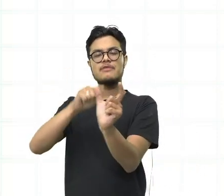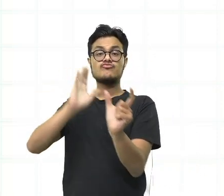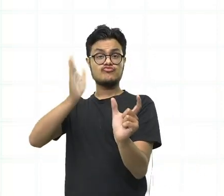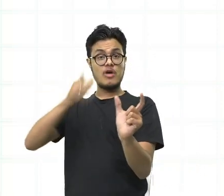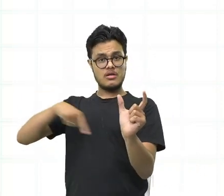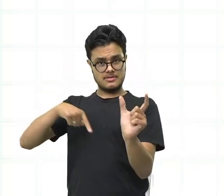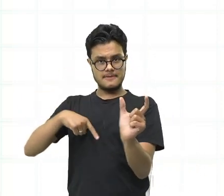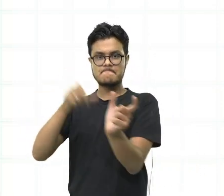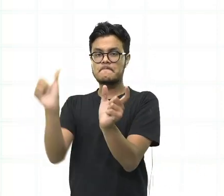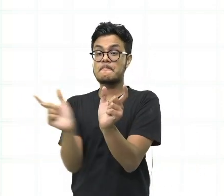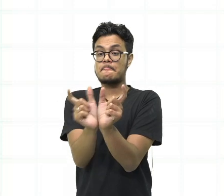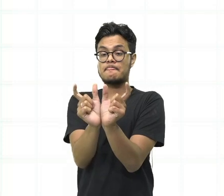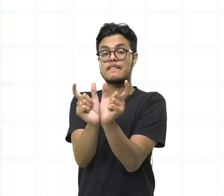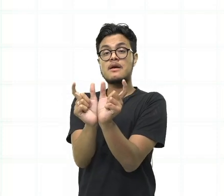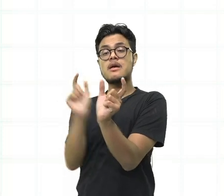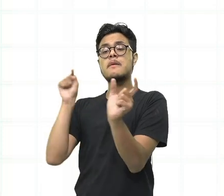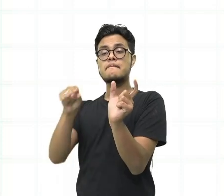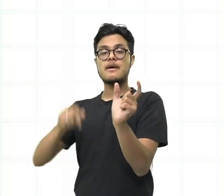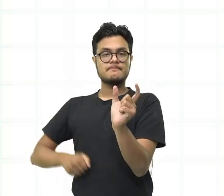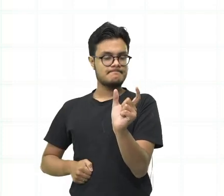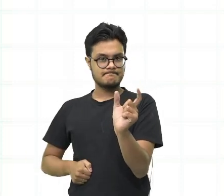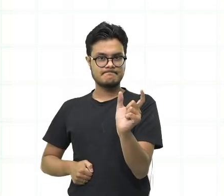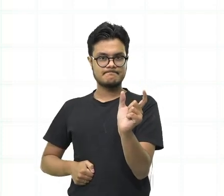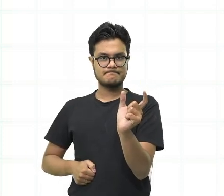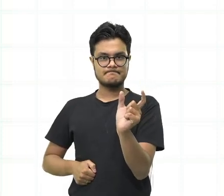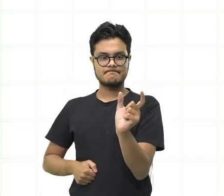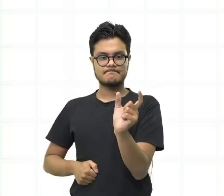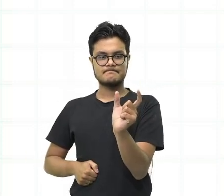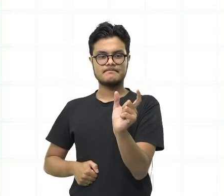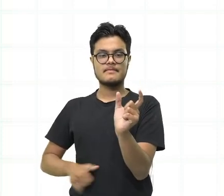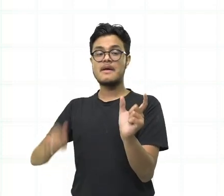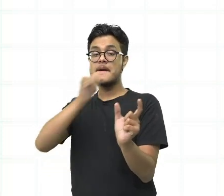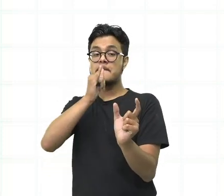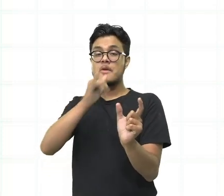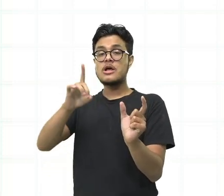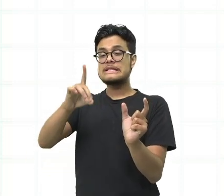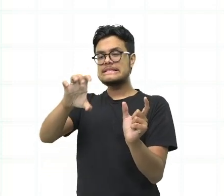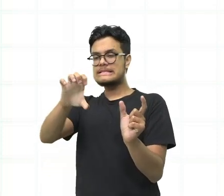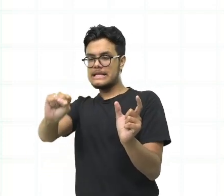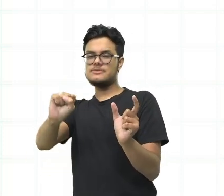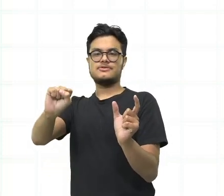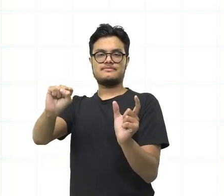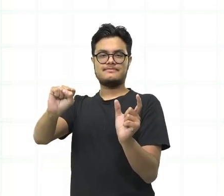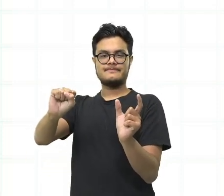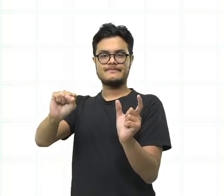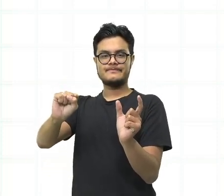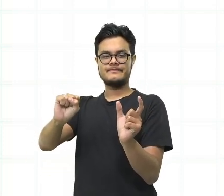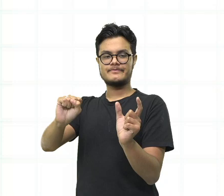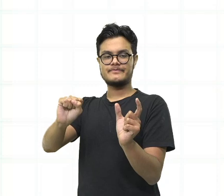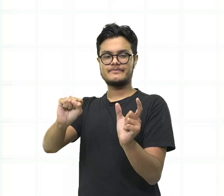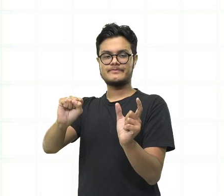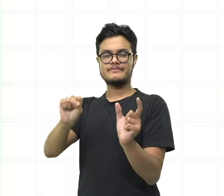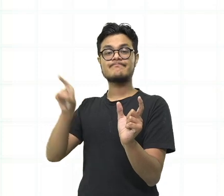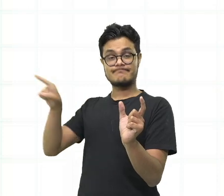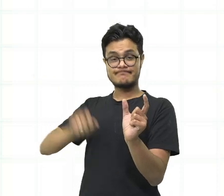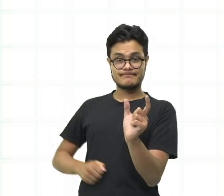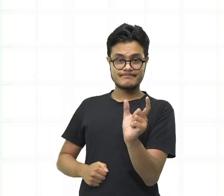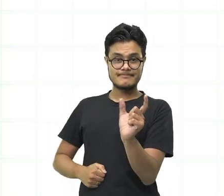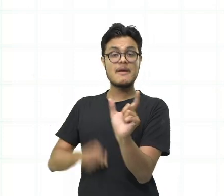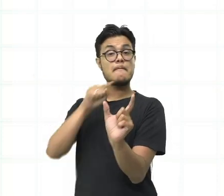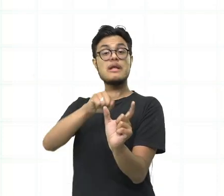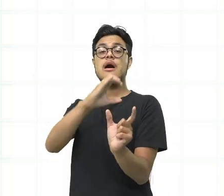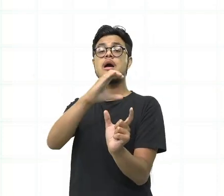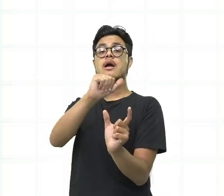nosso radical, tá? Então, vejam só, descalçar. Ó, calçar é a nossa